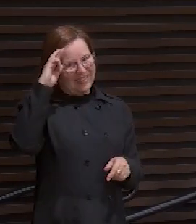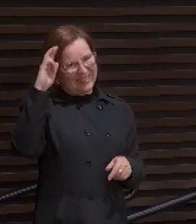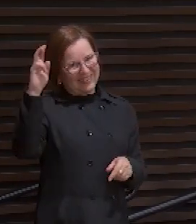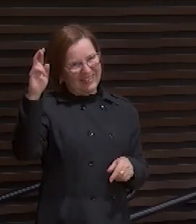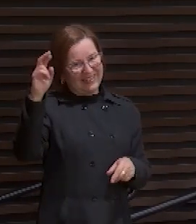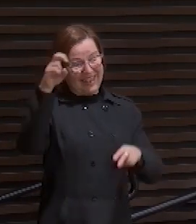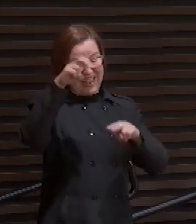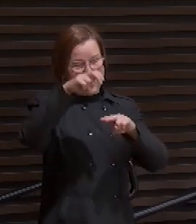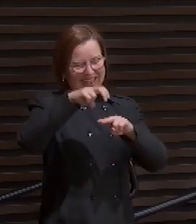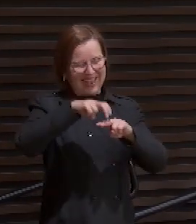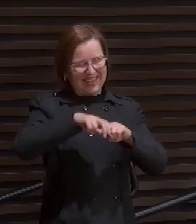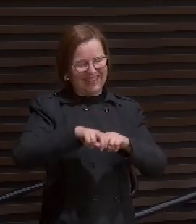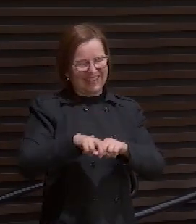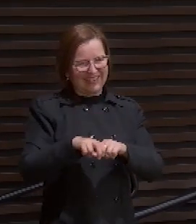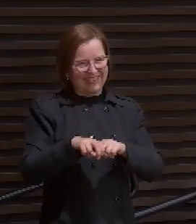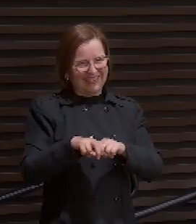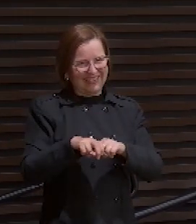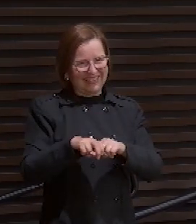assentou-se.